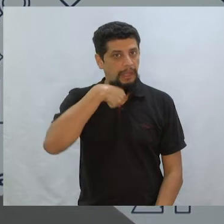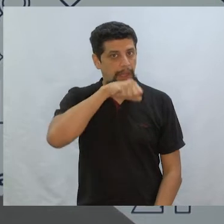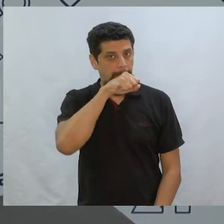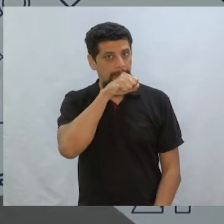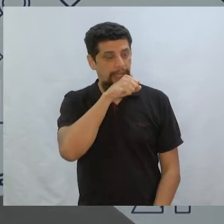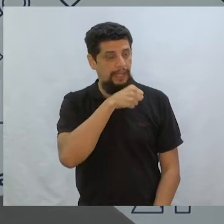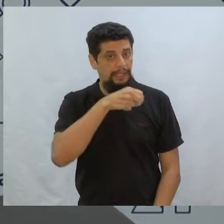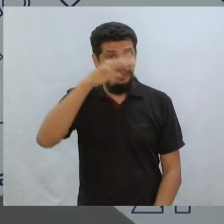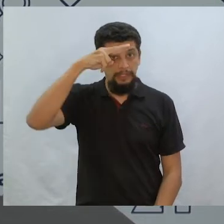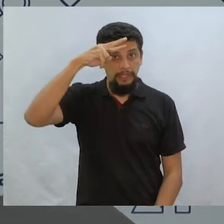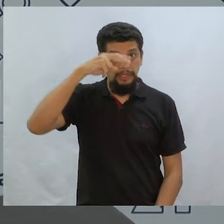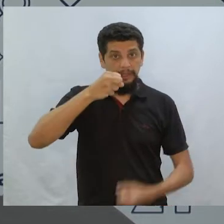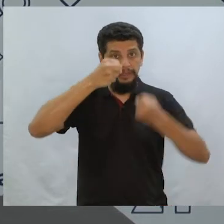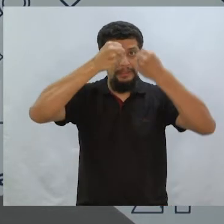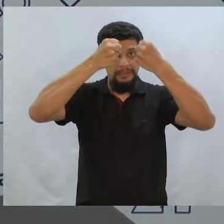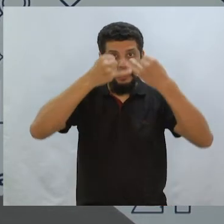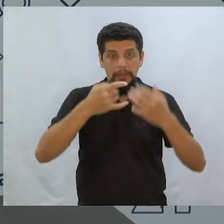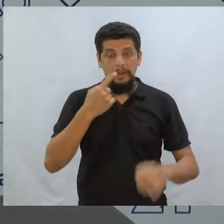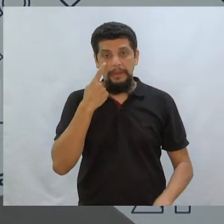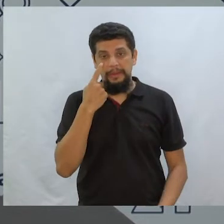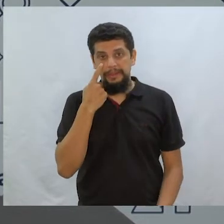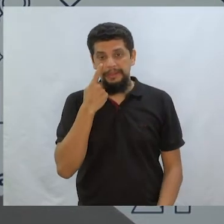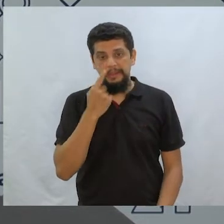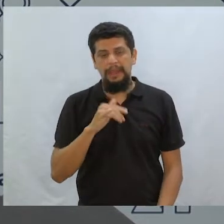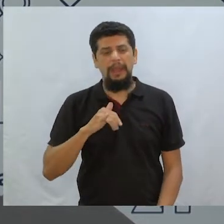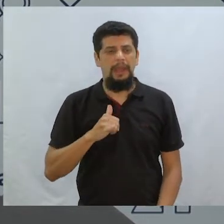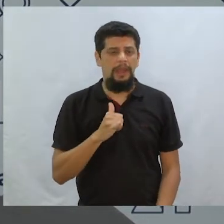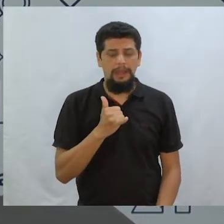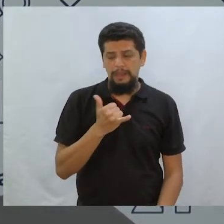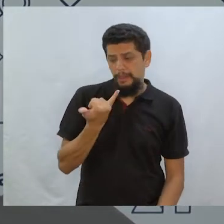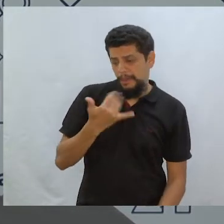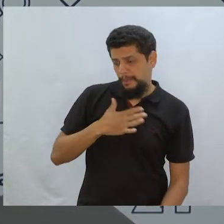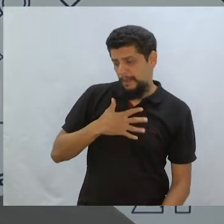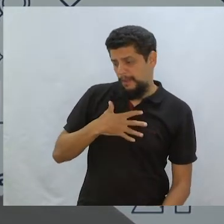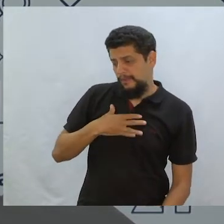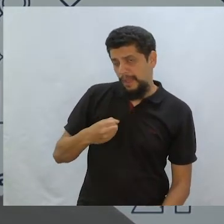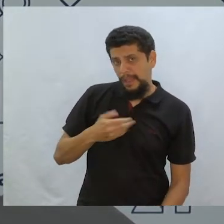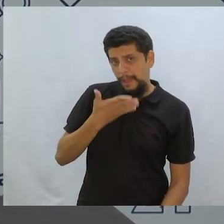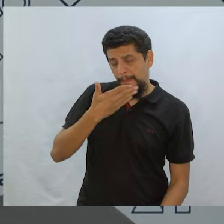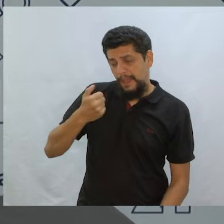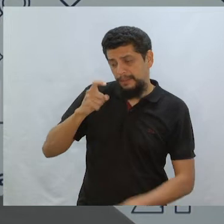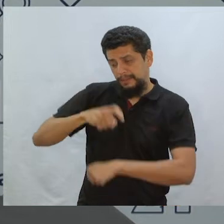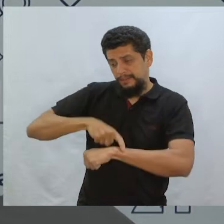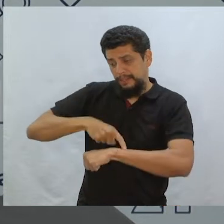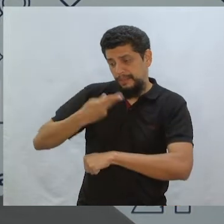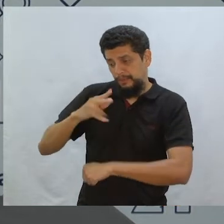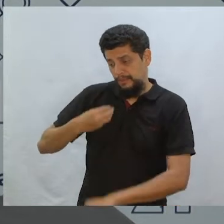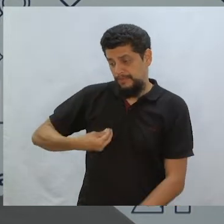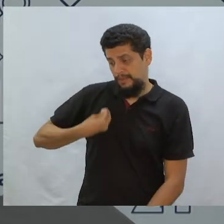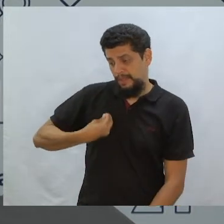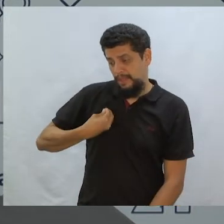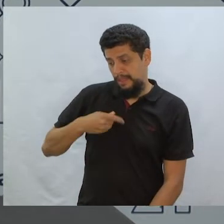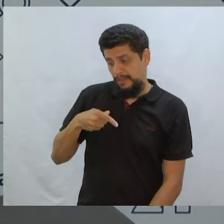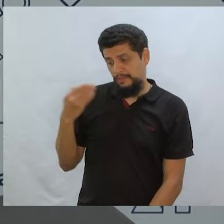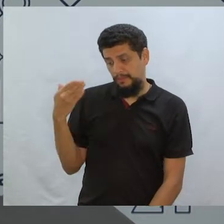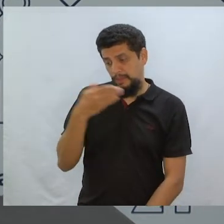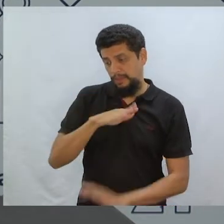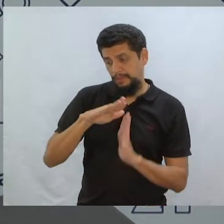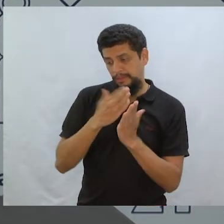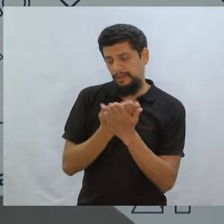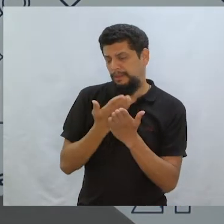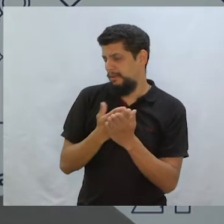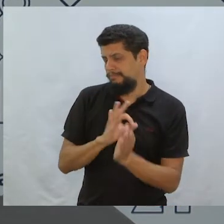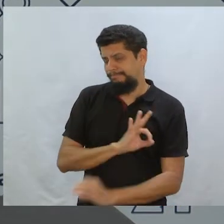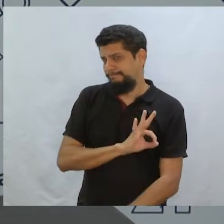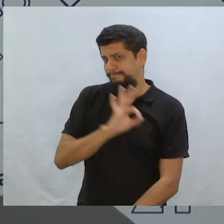o que a mãe da nossa história diz olha lá Aproveita meu filho Essa é a melhor época da sua vida ir para a